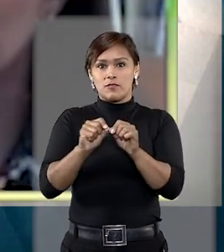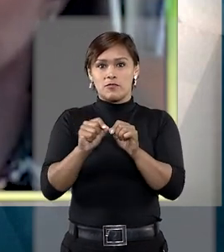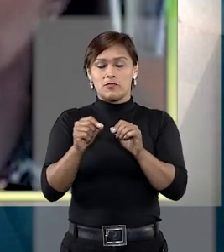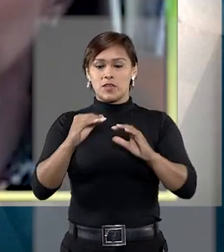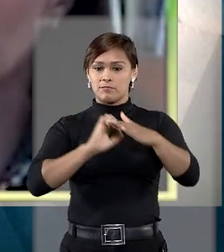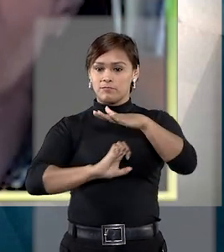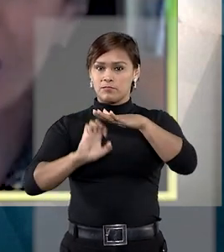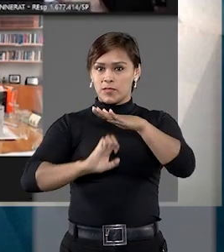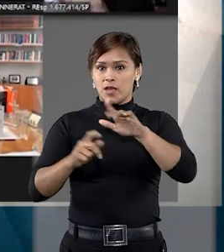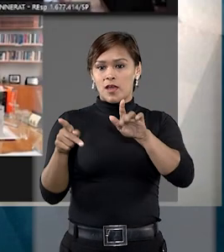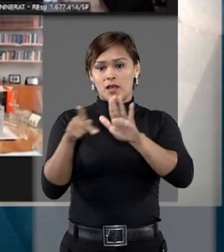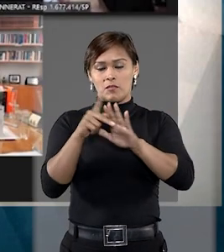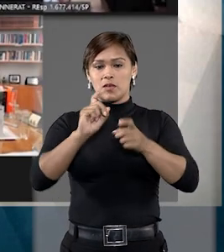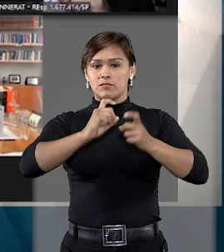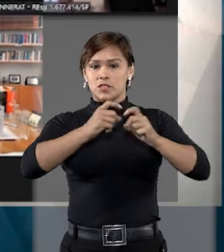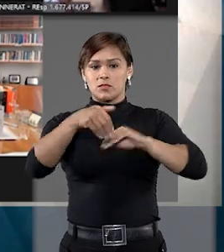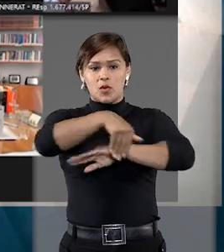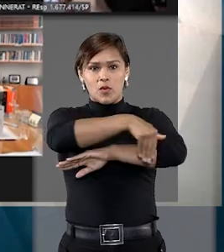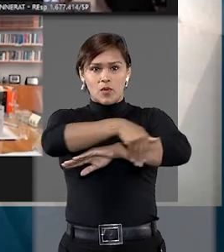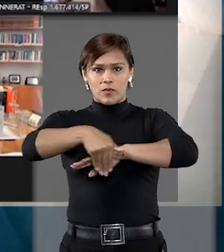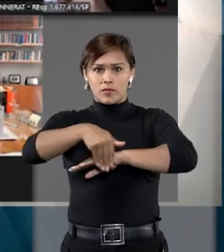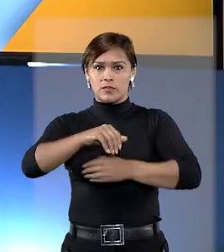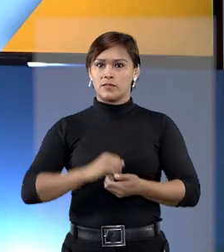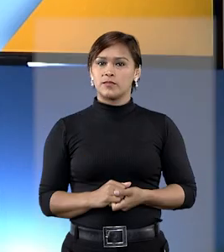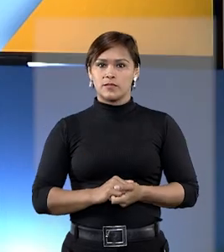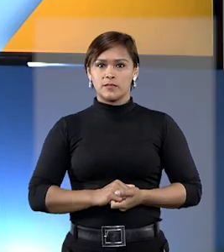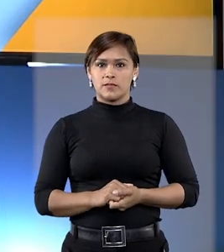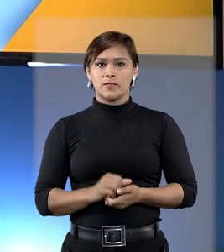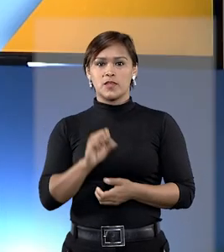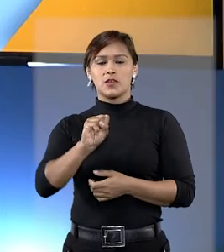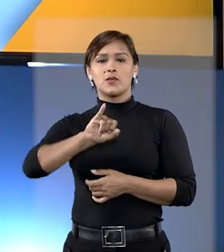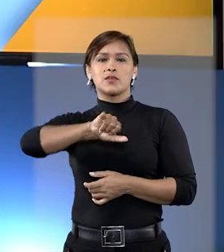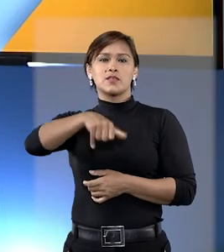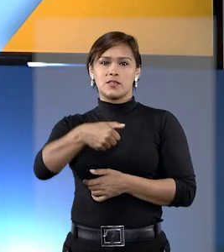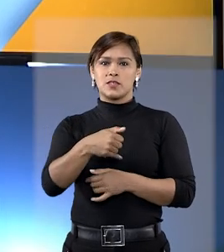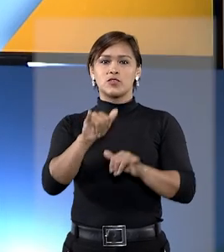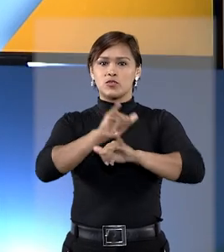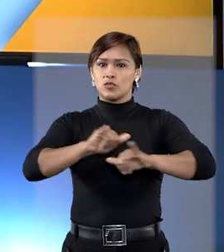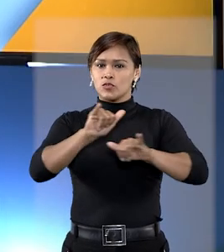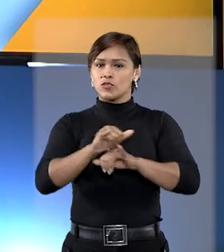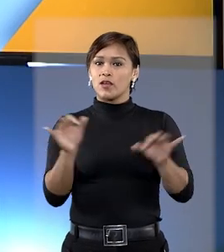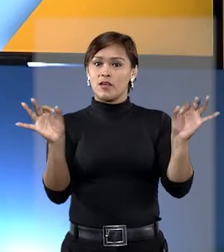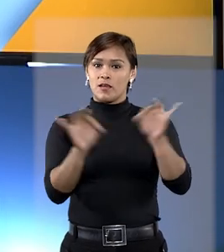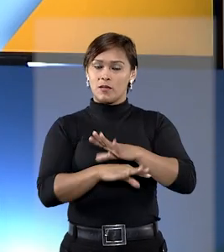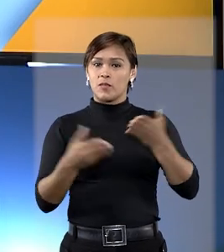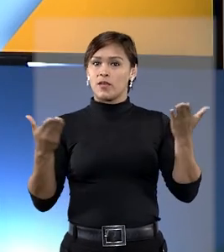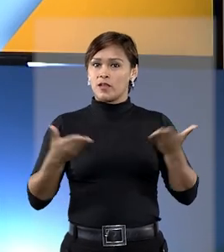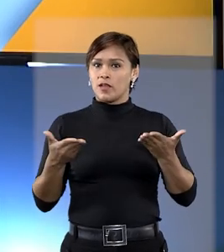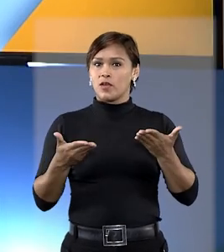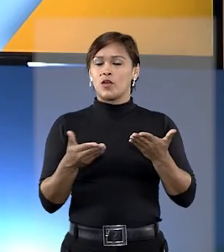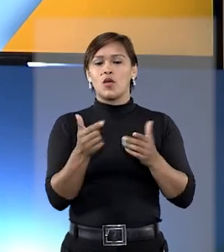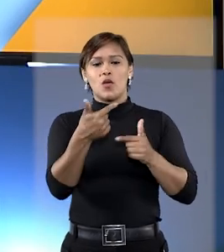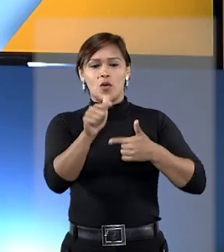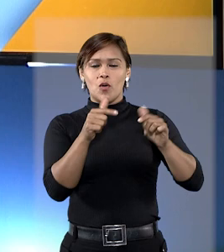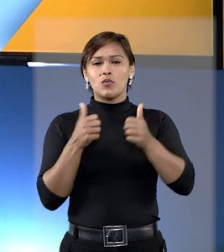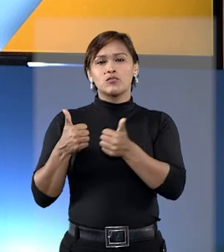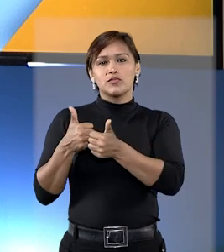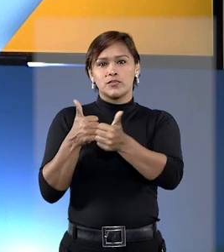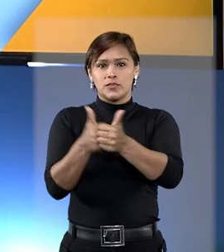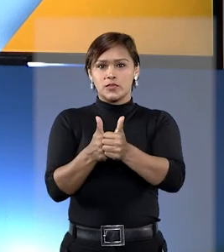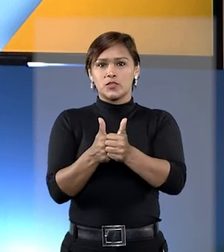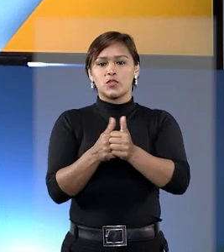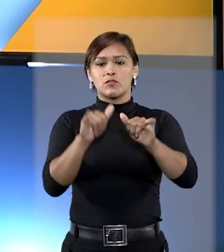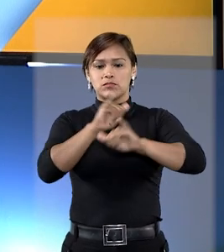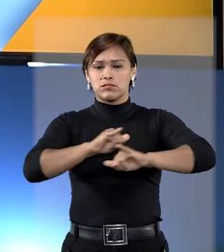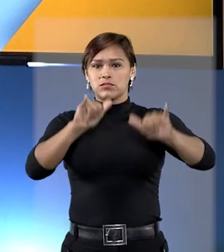pela concessionária que administra a rodovia. E o STJ Notícias fica por aqui. Continue acompanhando